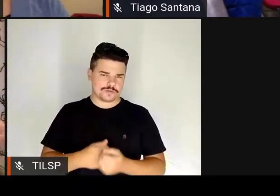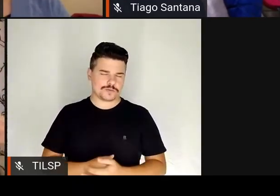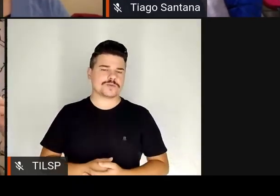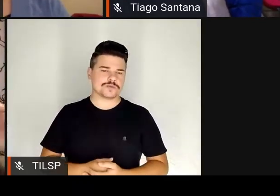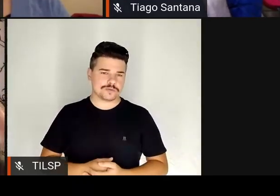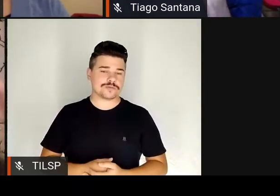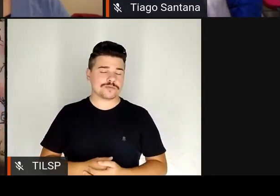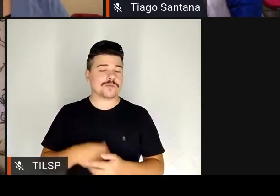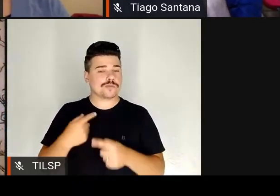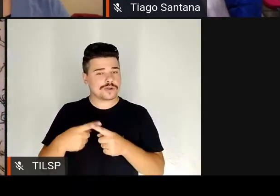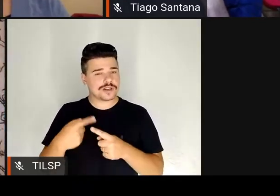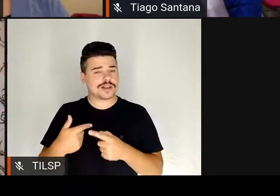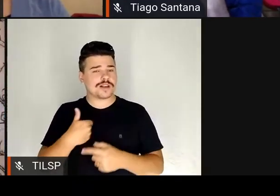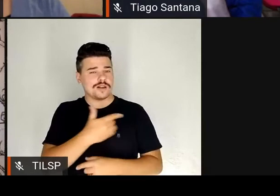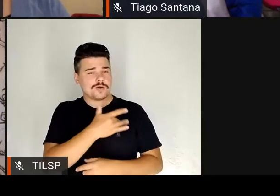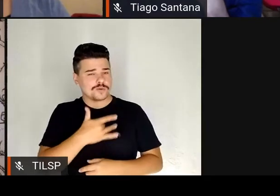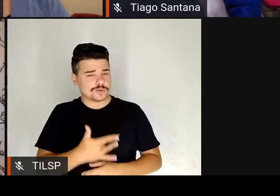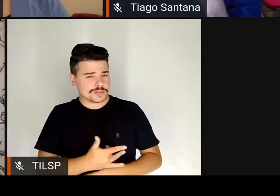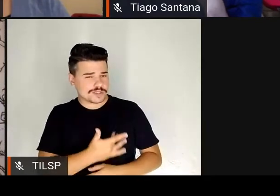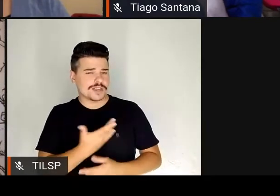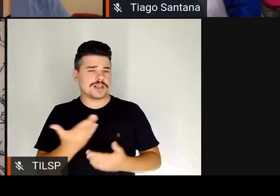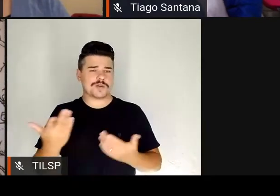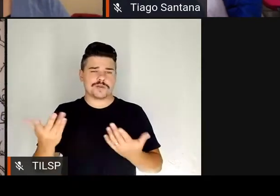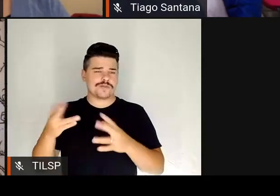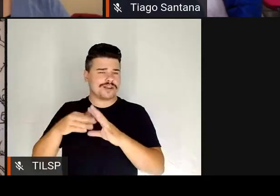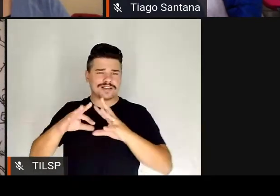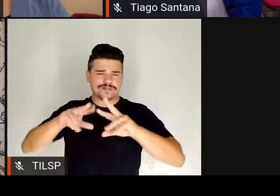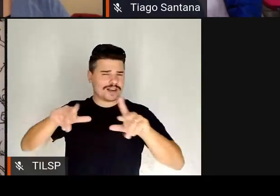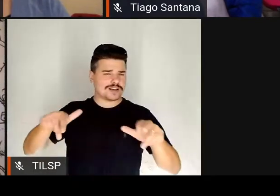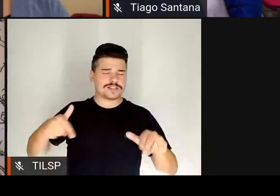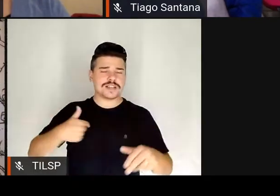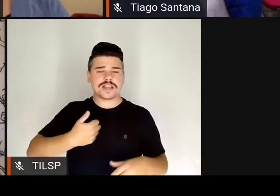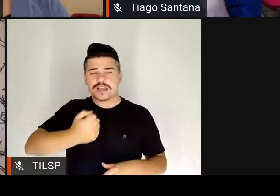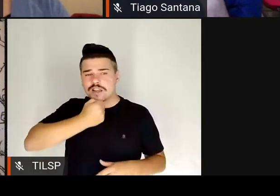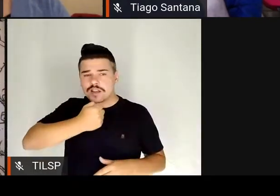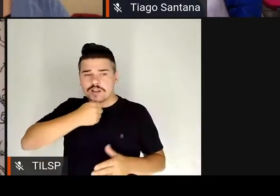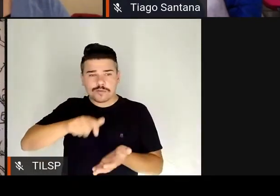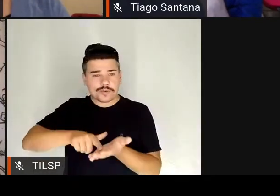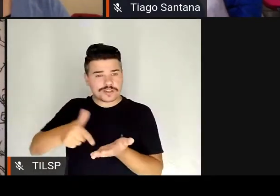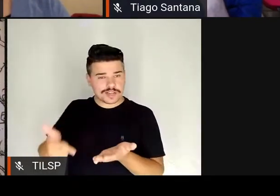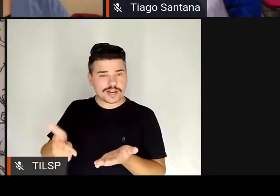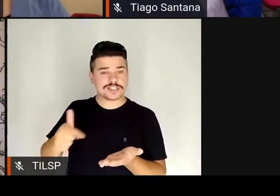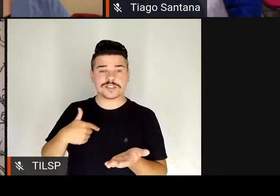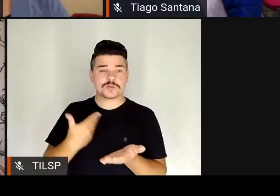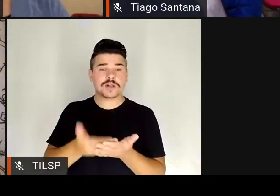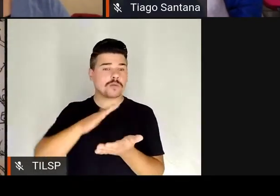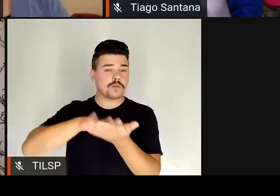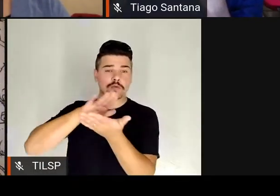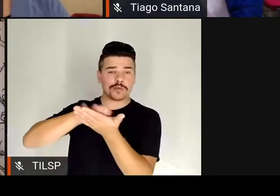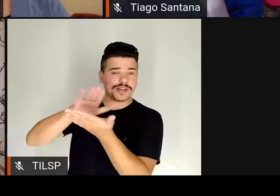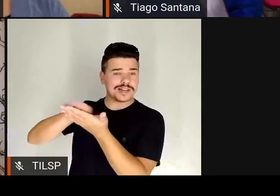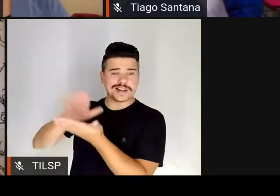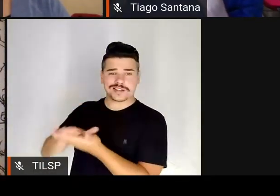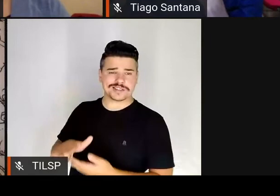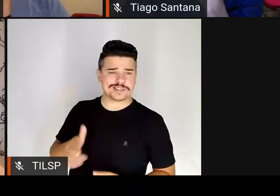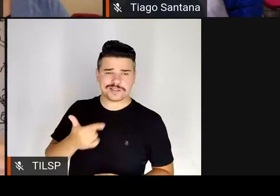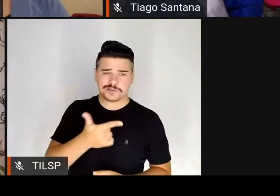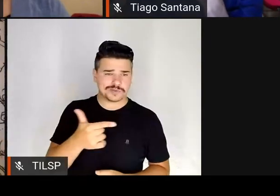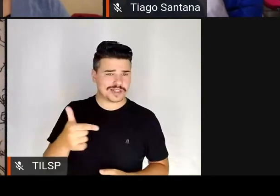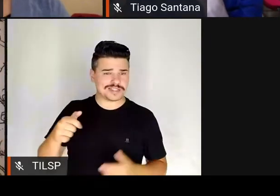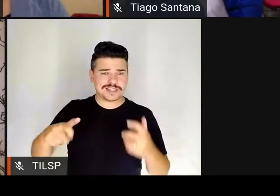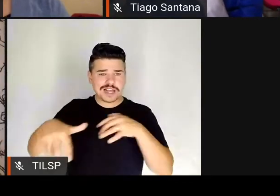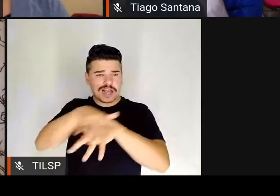Life, o Cruzeiro e grandes reportagens, e hoje a gente não tem mais quase publicações que tenham esse espaço,